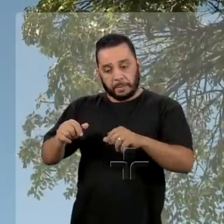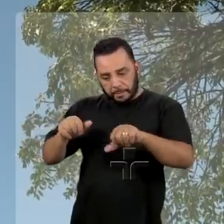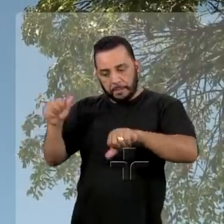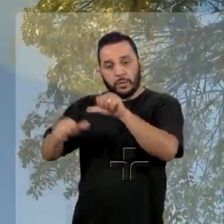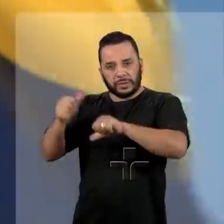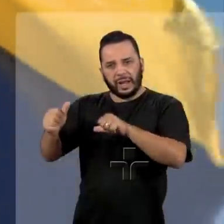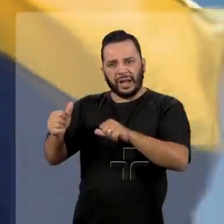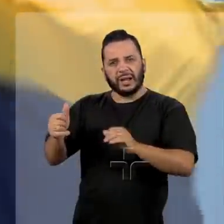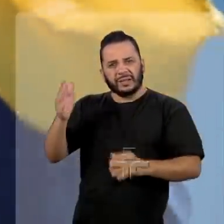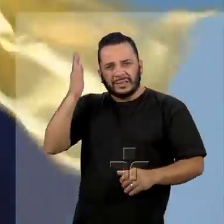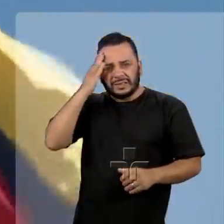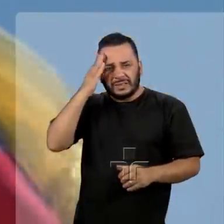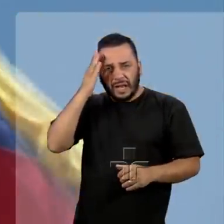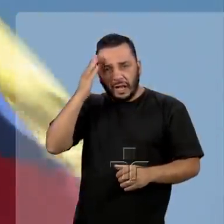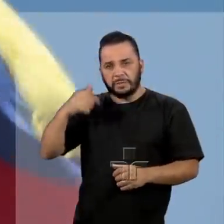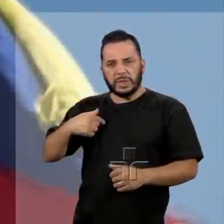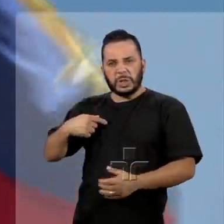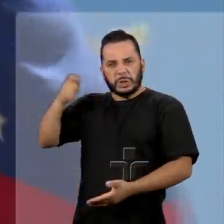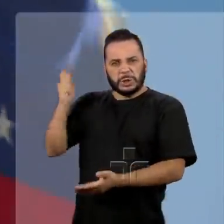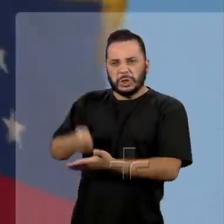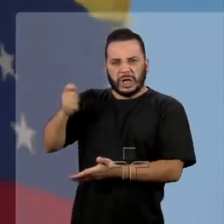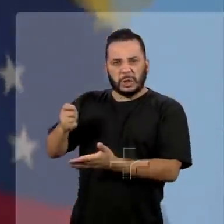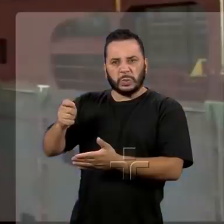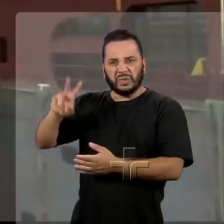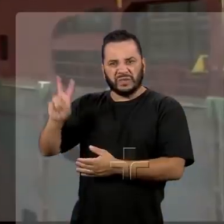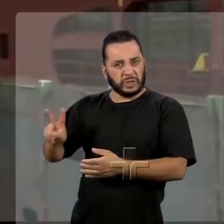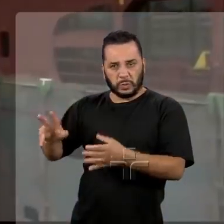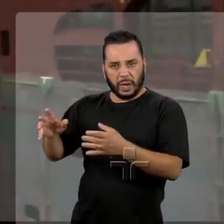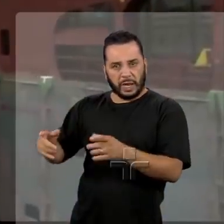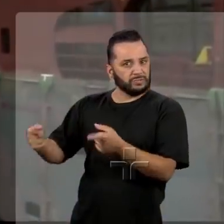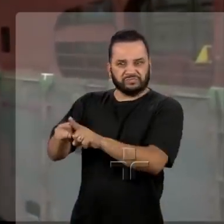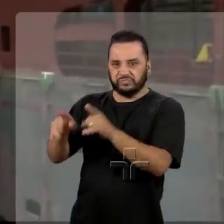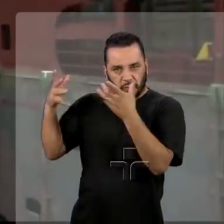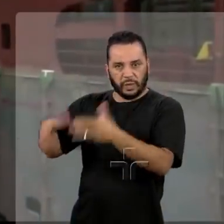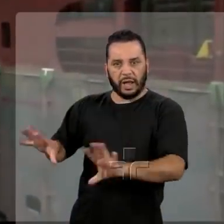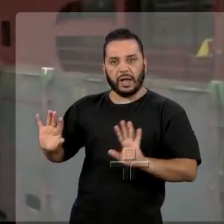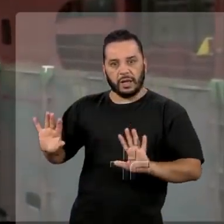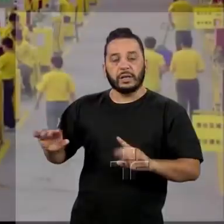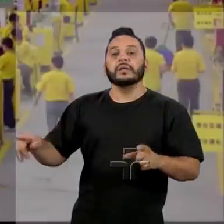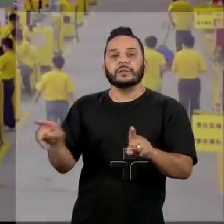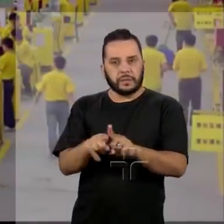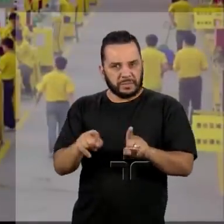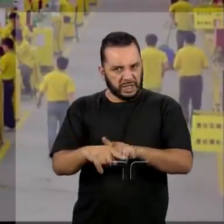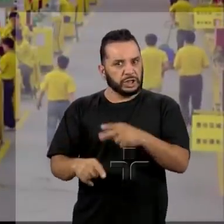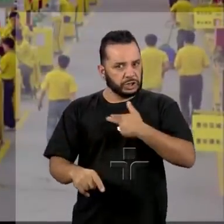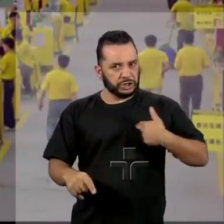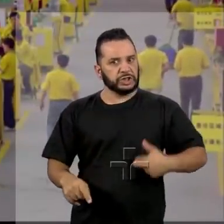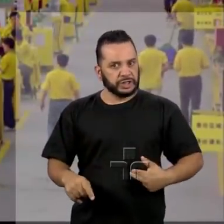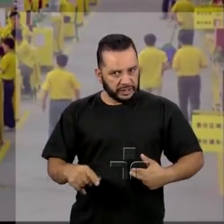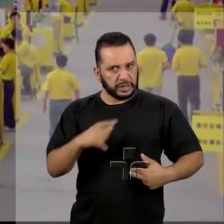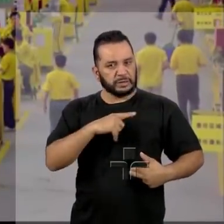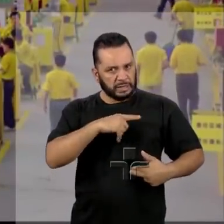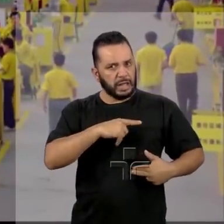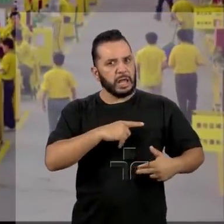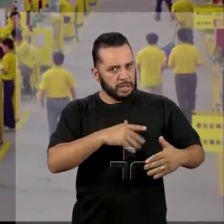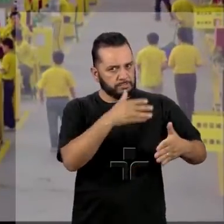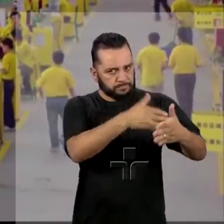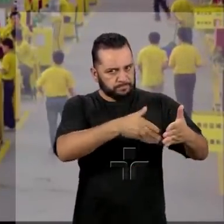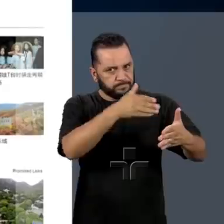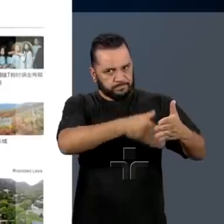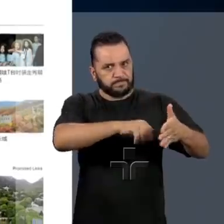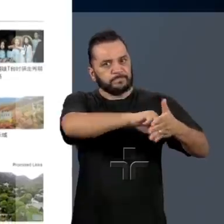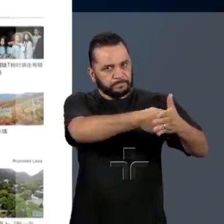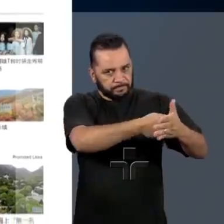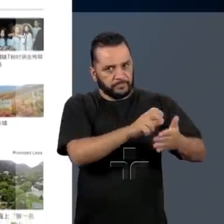não pretende se relacionar com ditaduras, como a Venezuela, e também apontou restrições à China, o principal parceiro comercial do